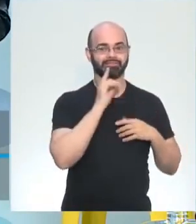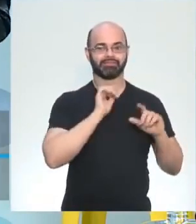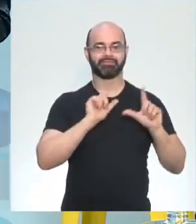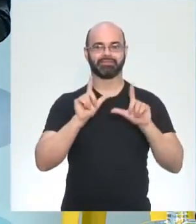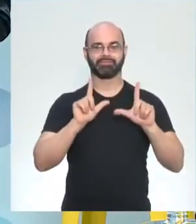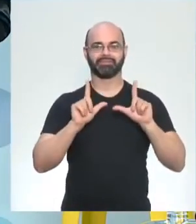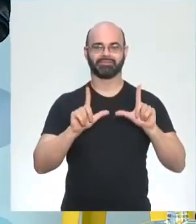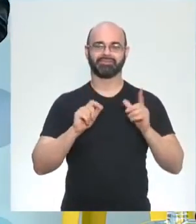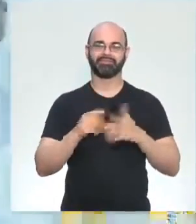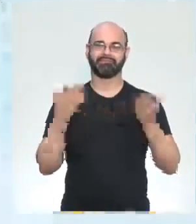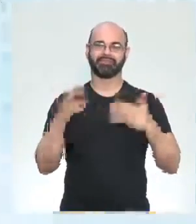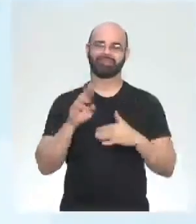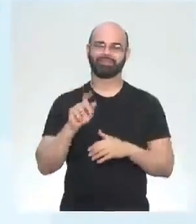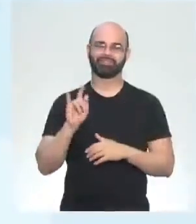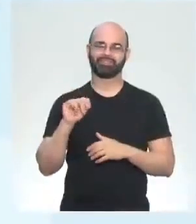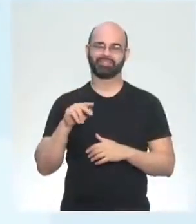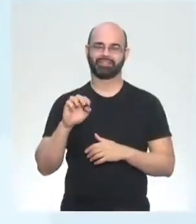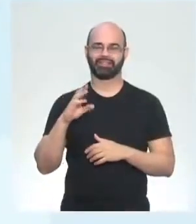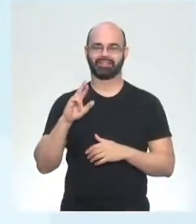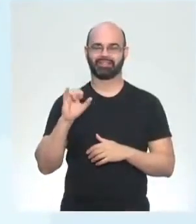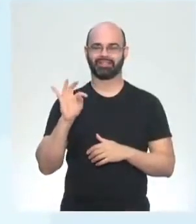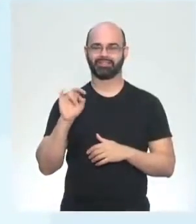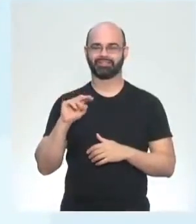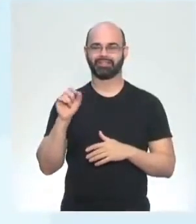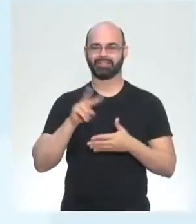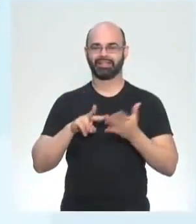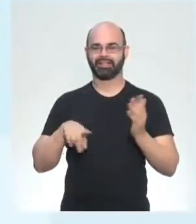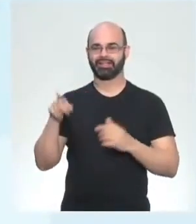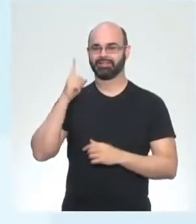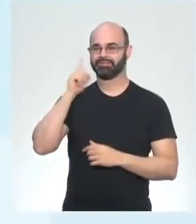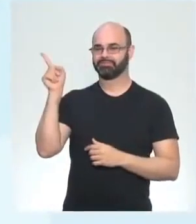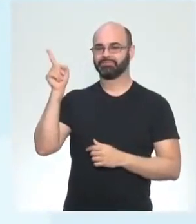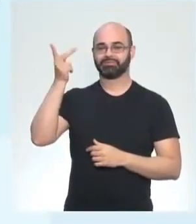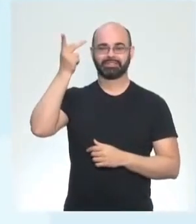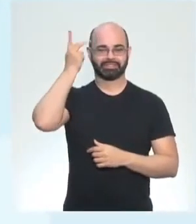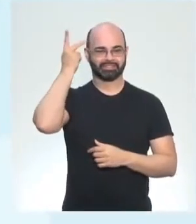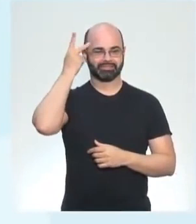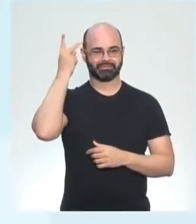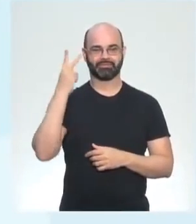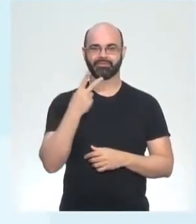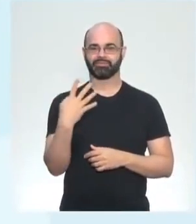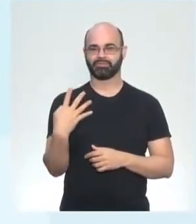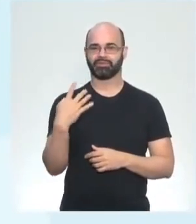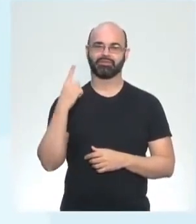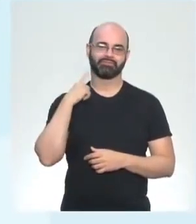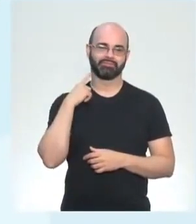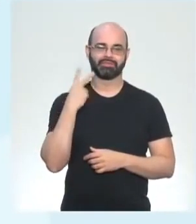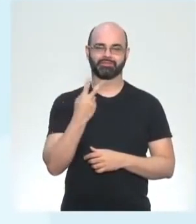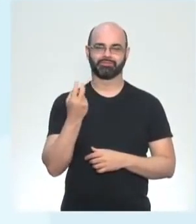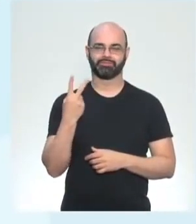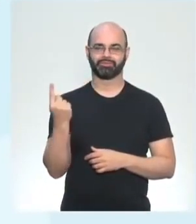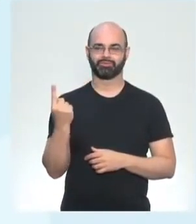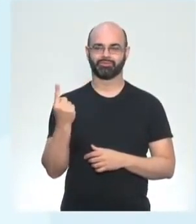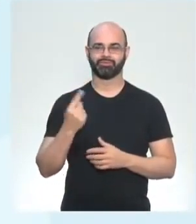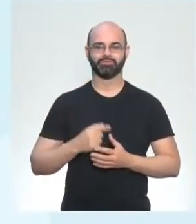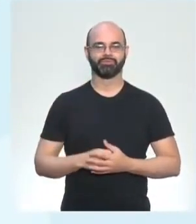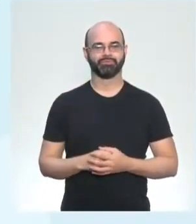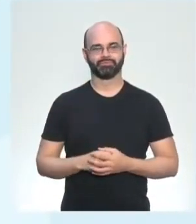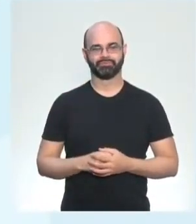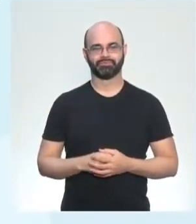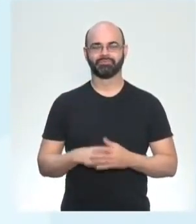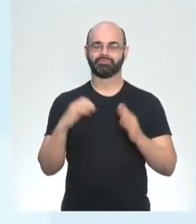tela, vou fazer a leitura para vocês. Então, São Paulo, 24 de maio de 2021.